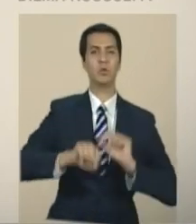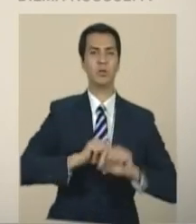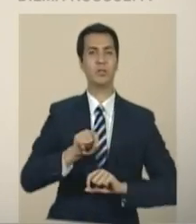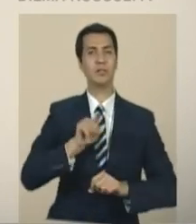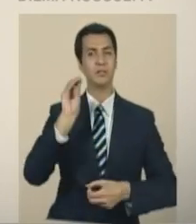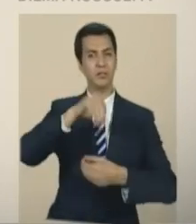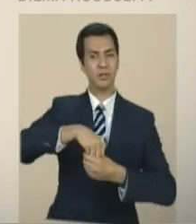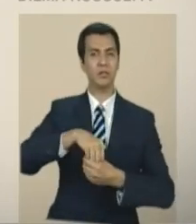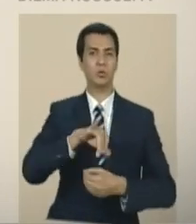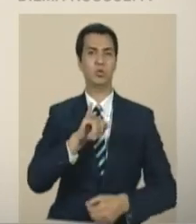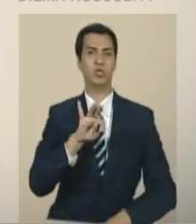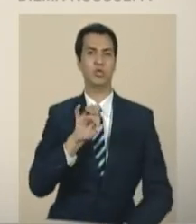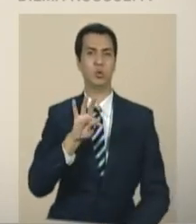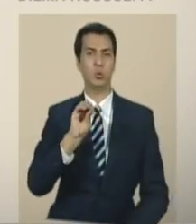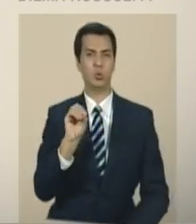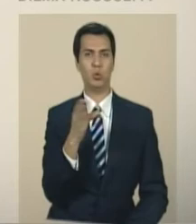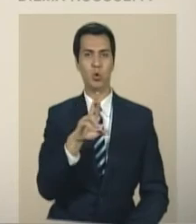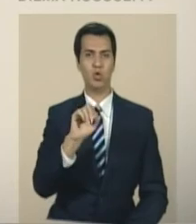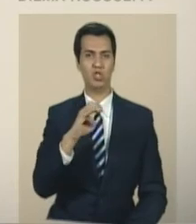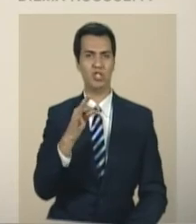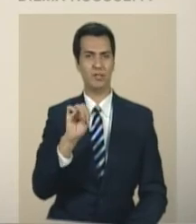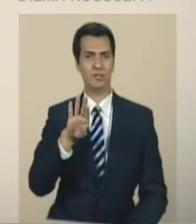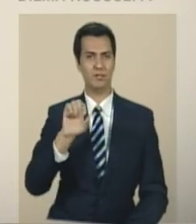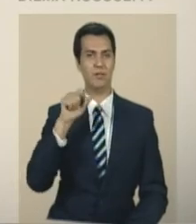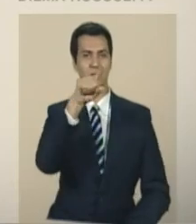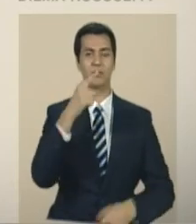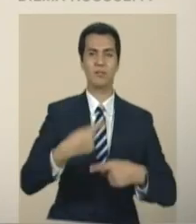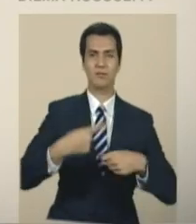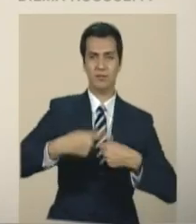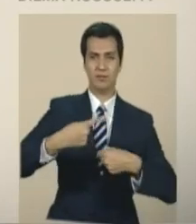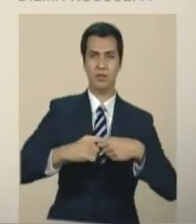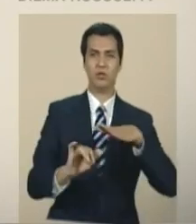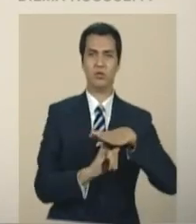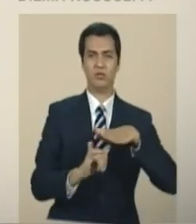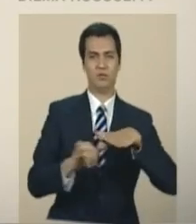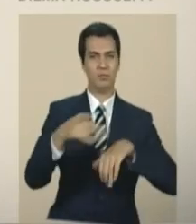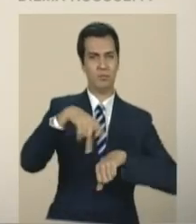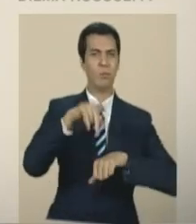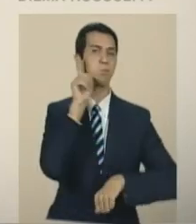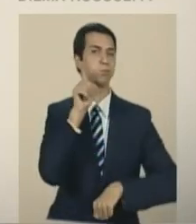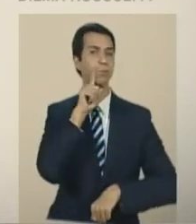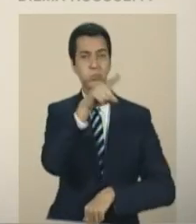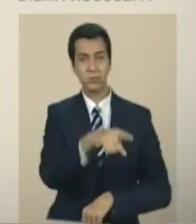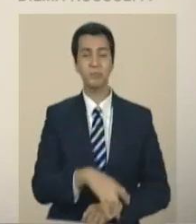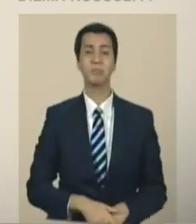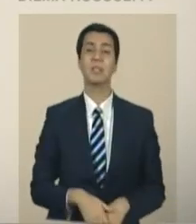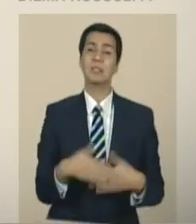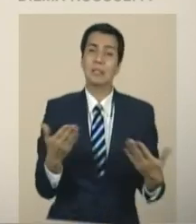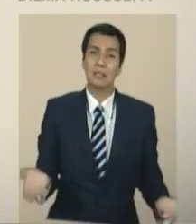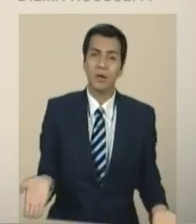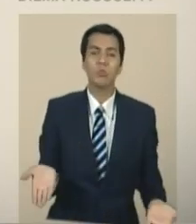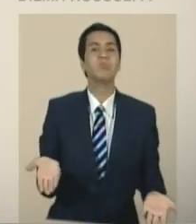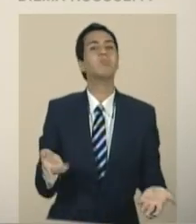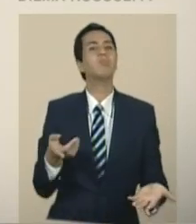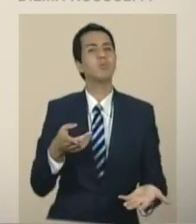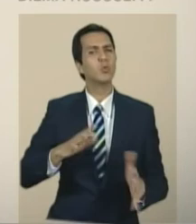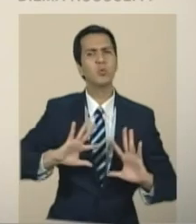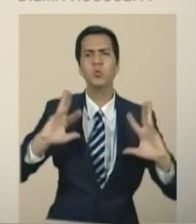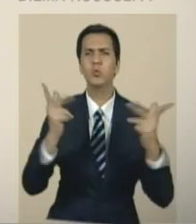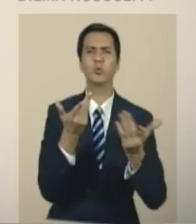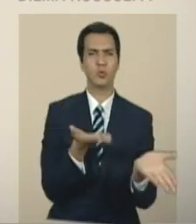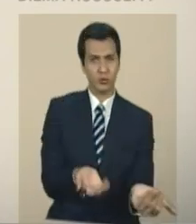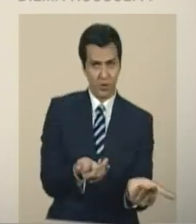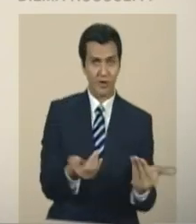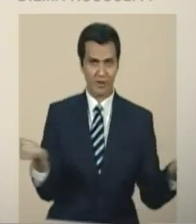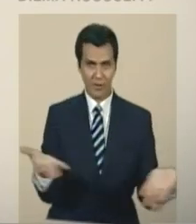instituto rochester de Nova York então Luciano os jovens que estão nos ouvindo podem ter certeza de que com